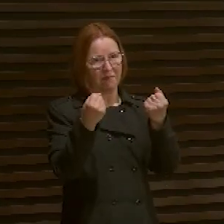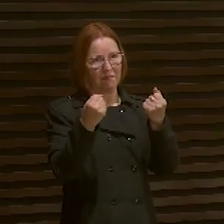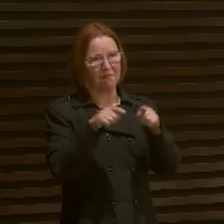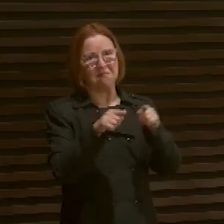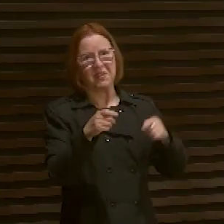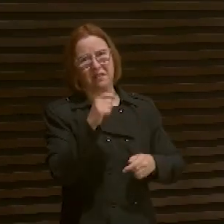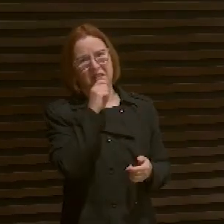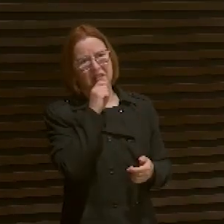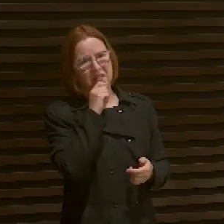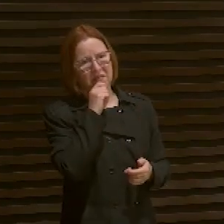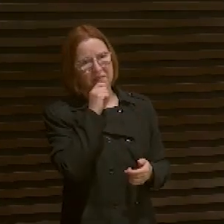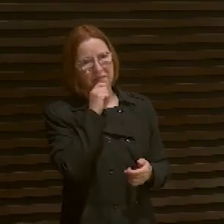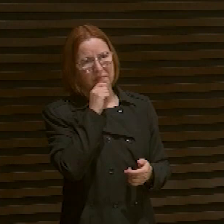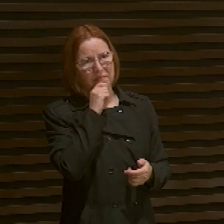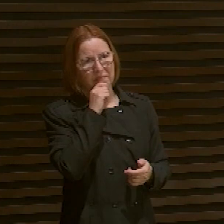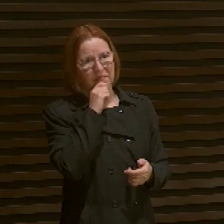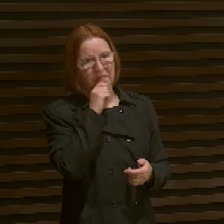adiantou?